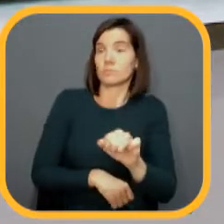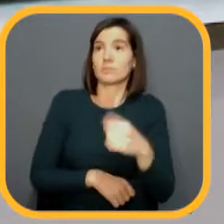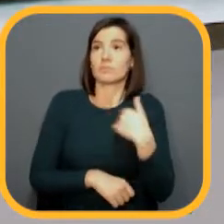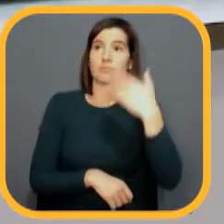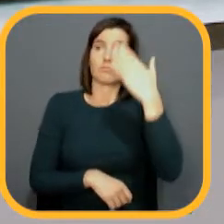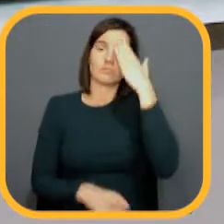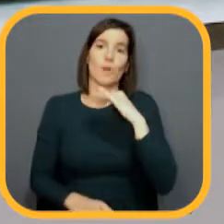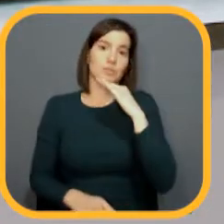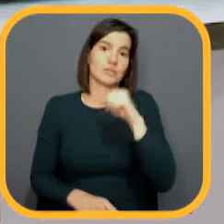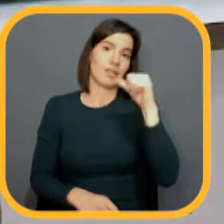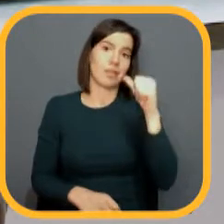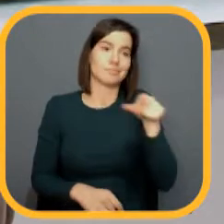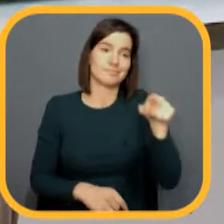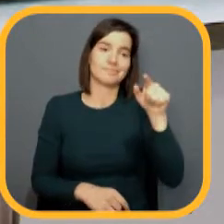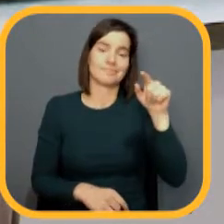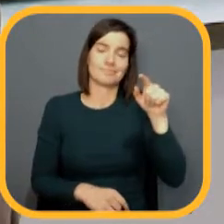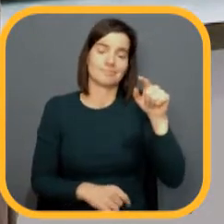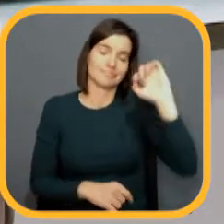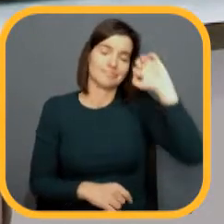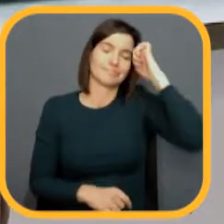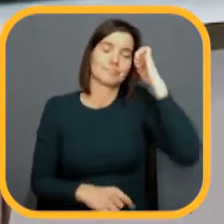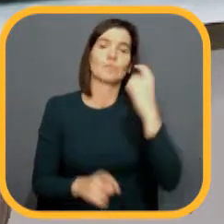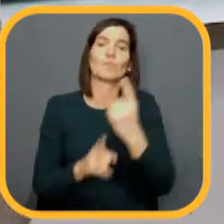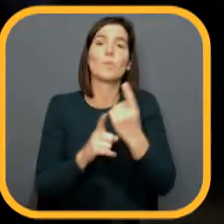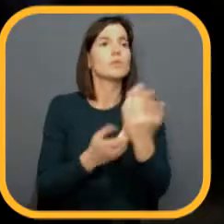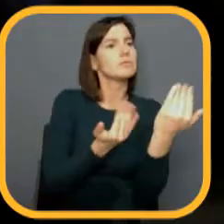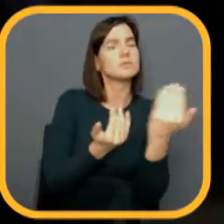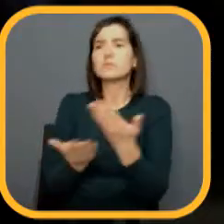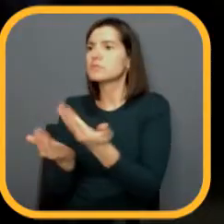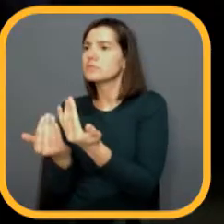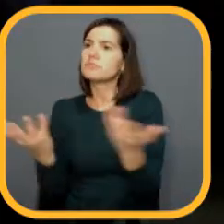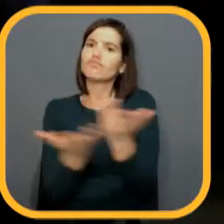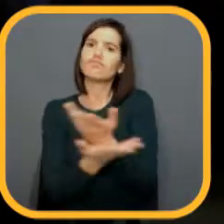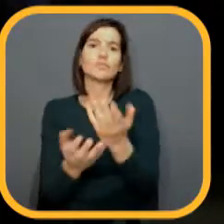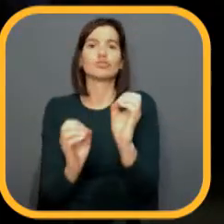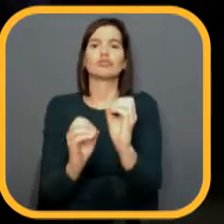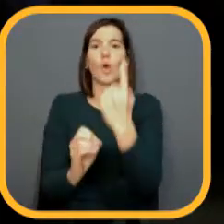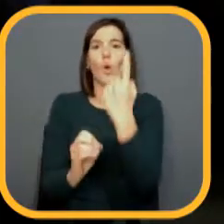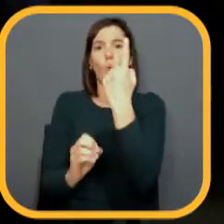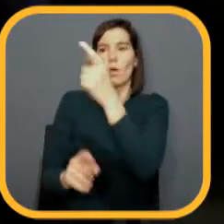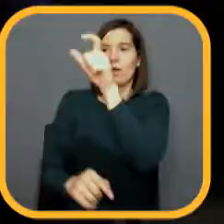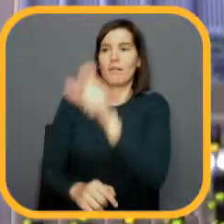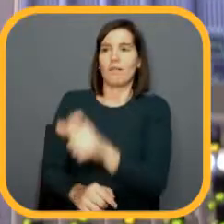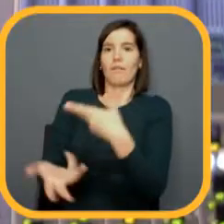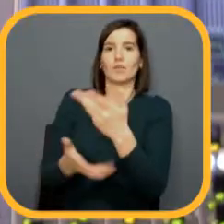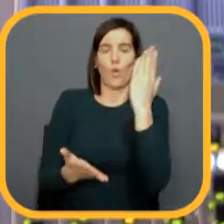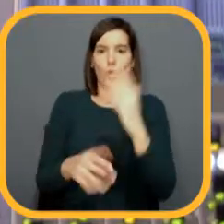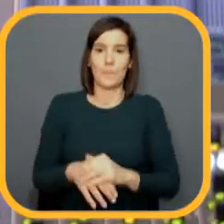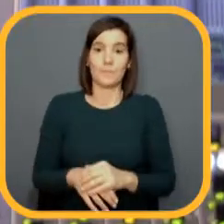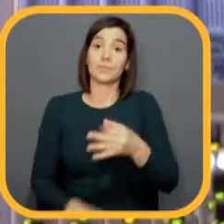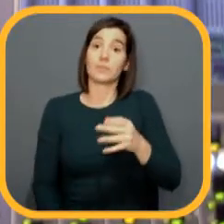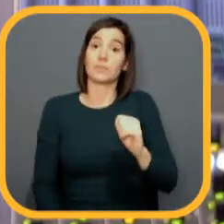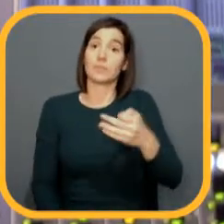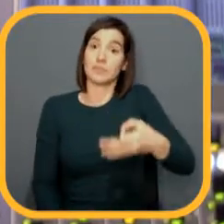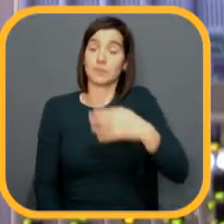eu acho que a polícia sai beliscada porque não há um cuidado de ouvir as duas partes. Para nós, PSP, achamos que os